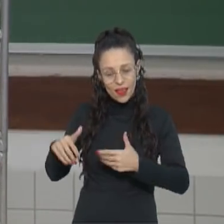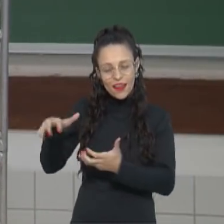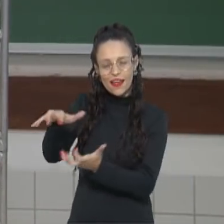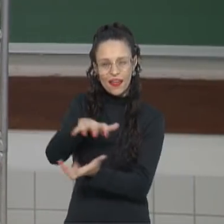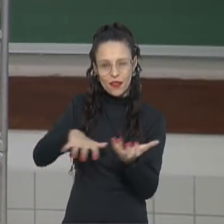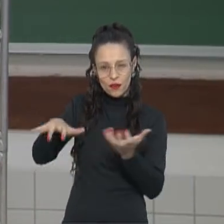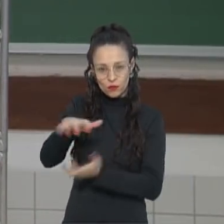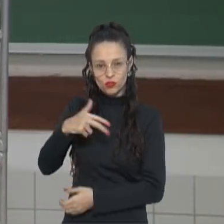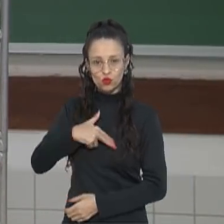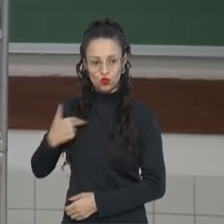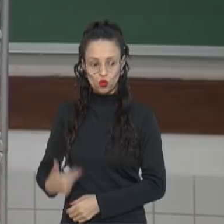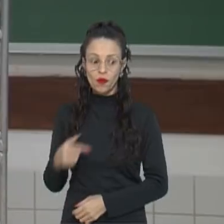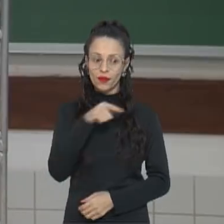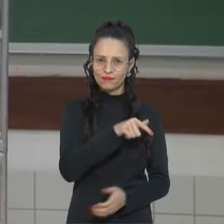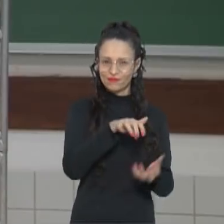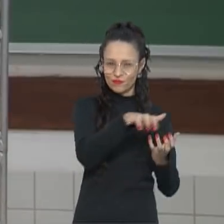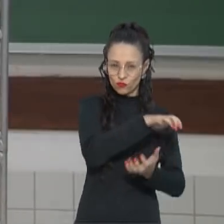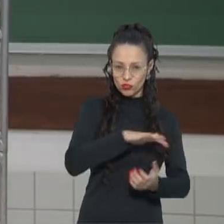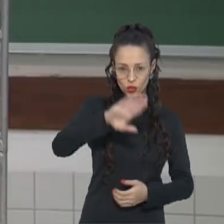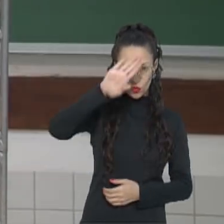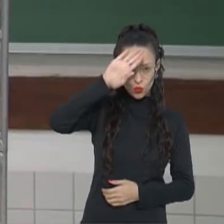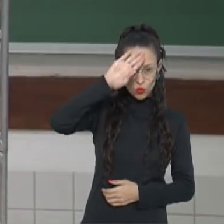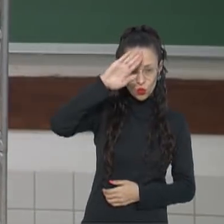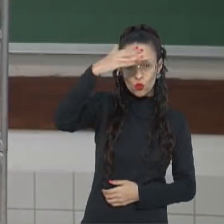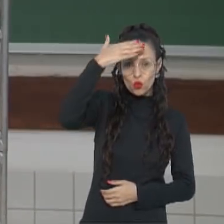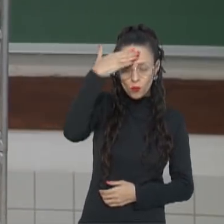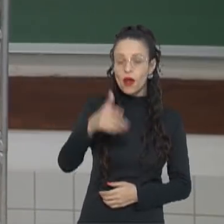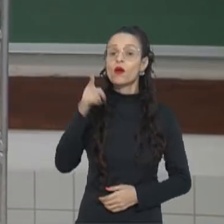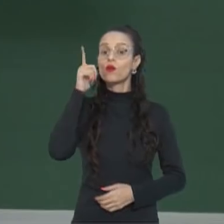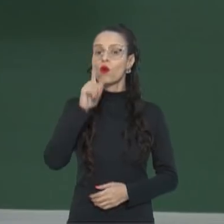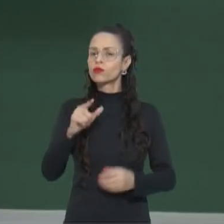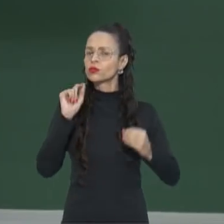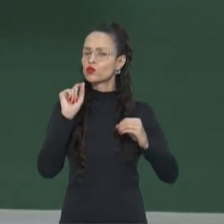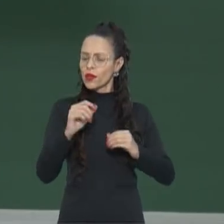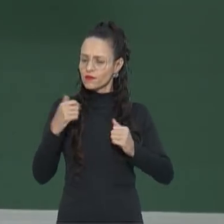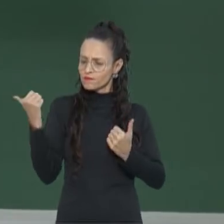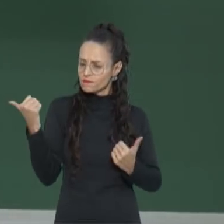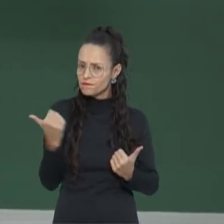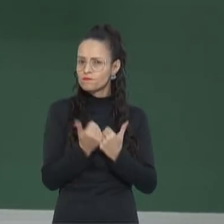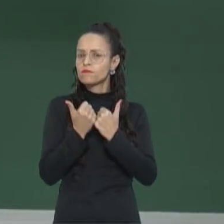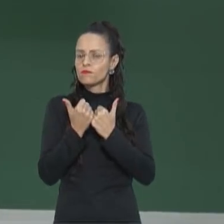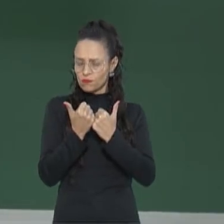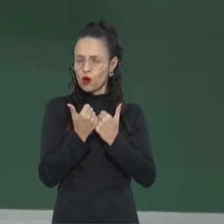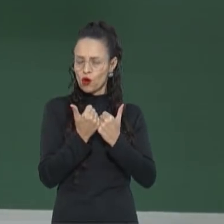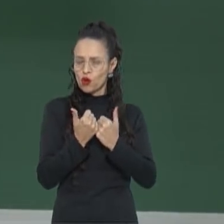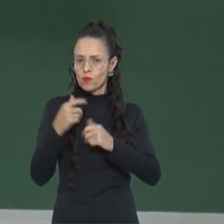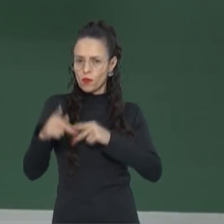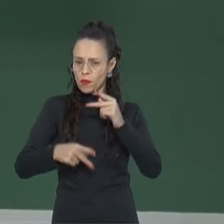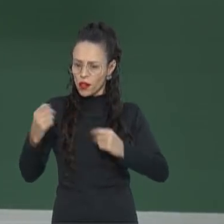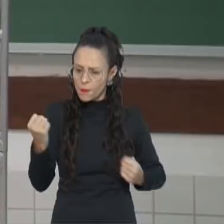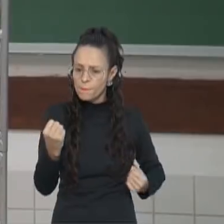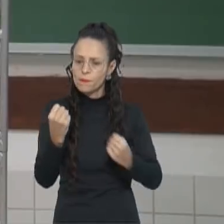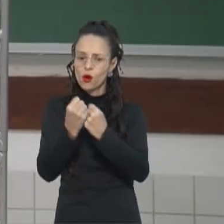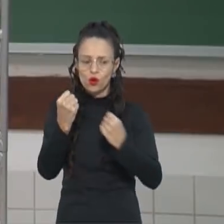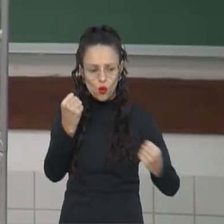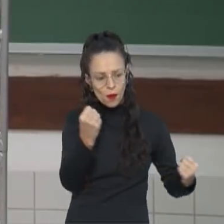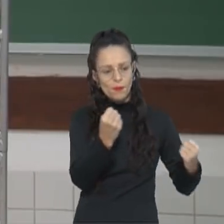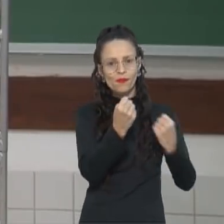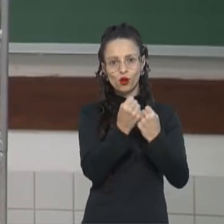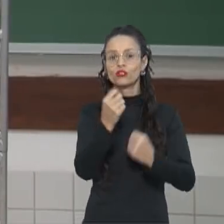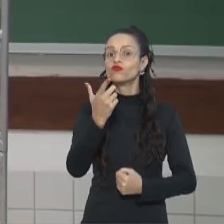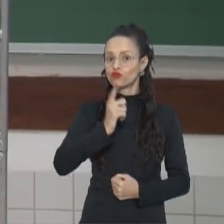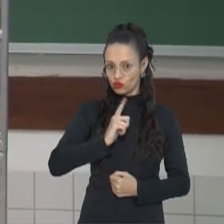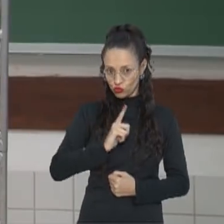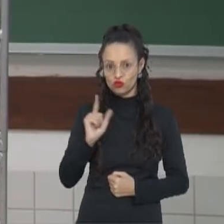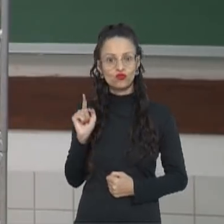Revolução Chinesa, conseguiram o apoio popular e chegaram ao poder pela luta armada. Então, apoio da